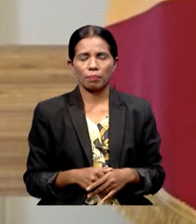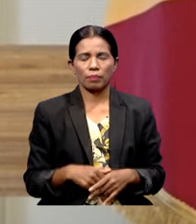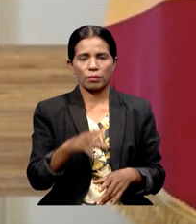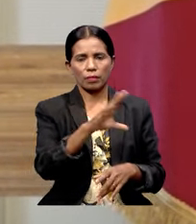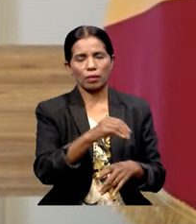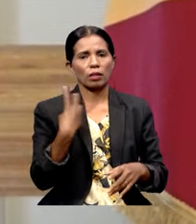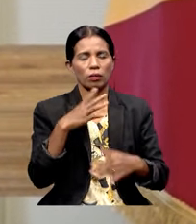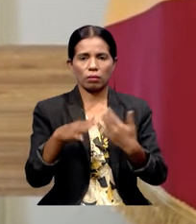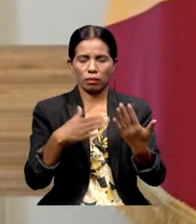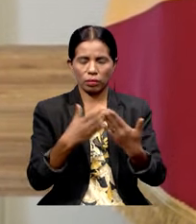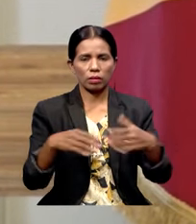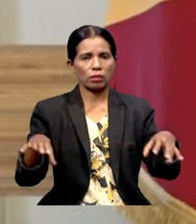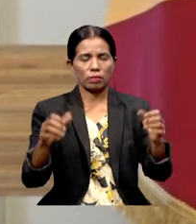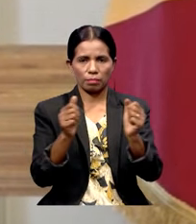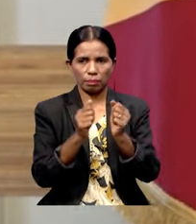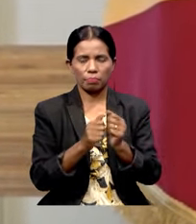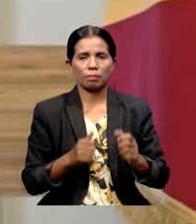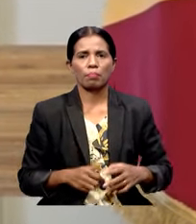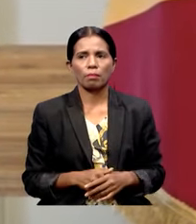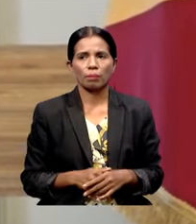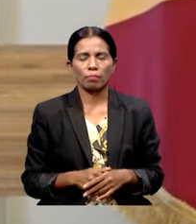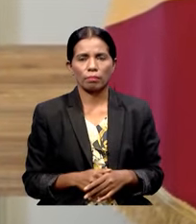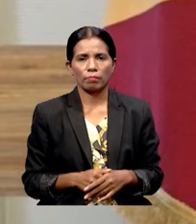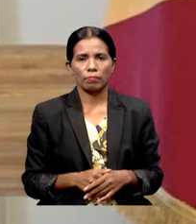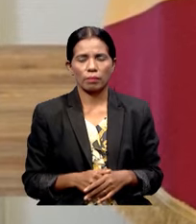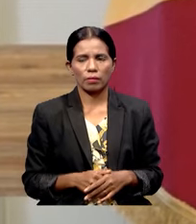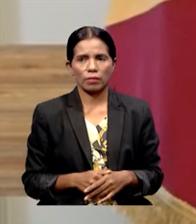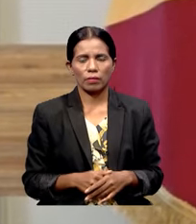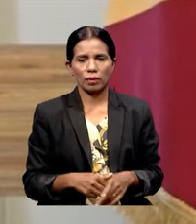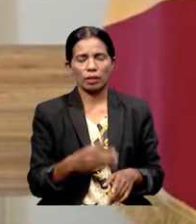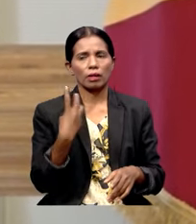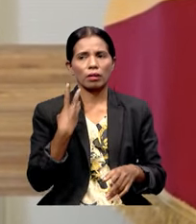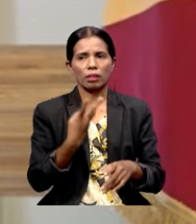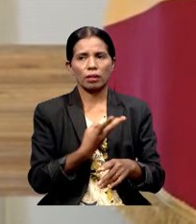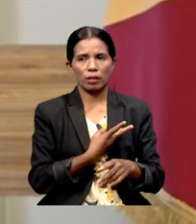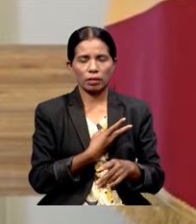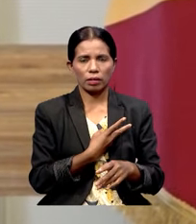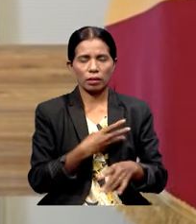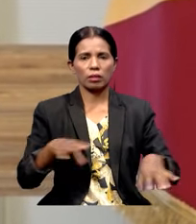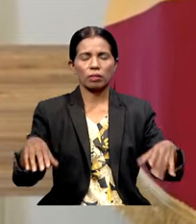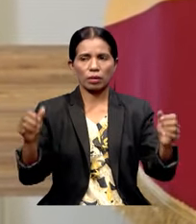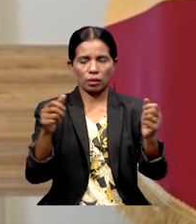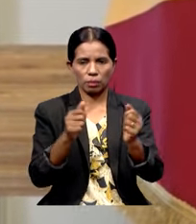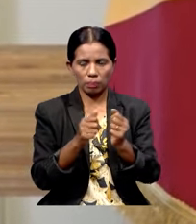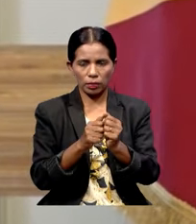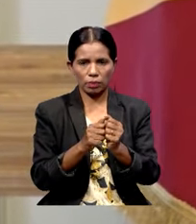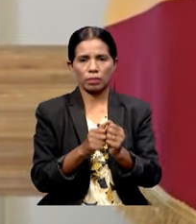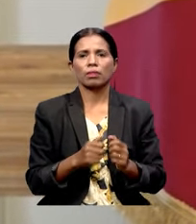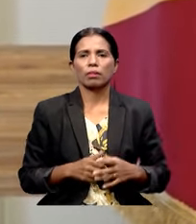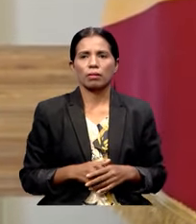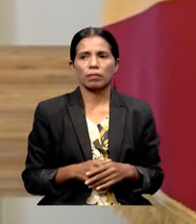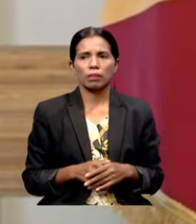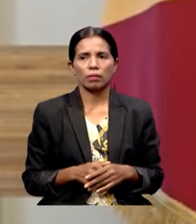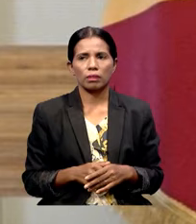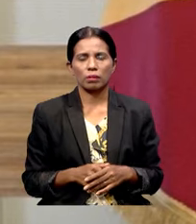julgados por aqueles com quem nós nos relacionamos no dia a dia,